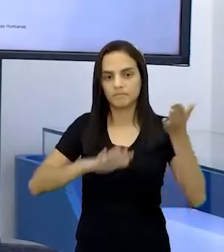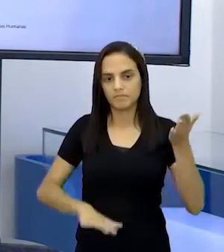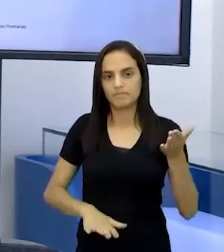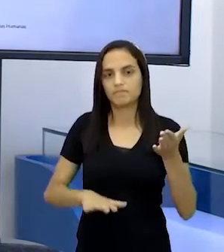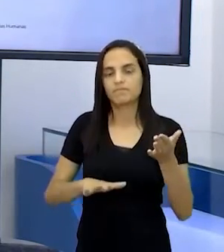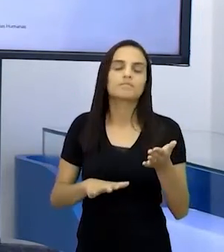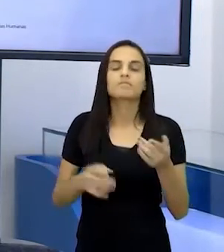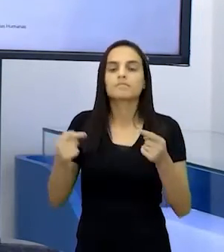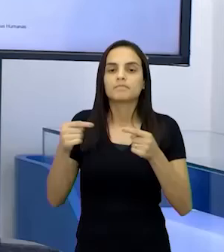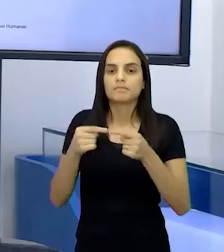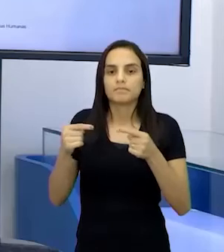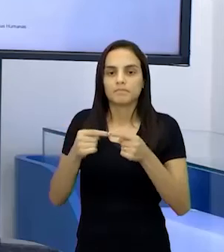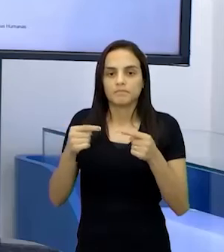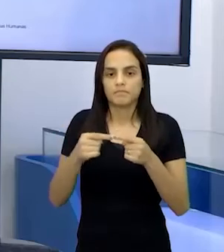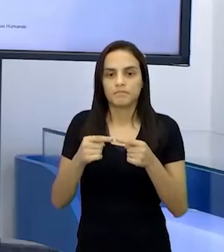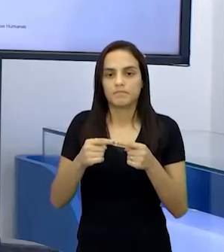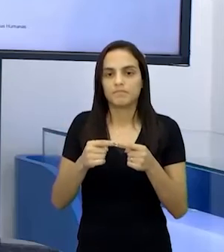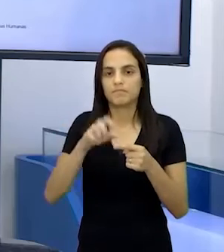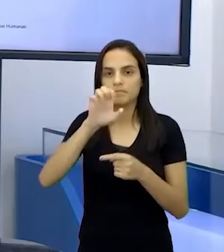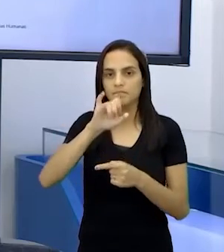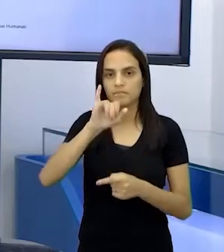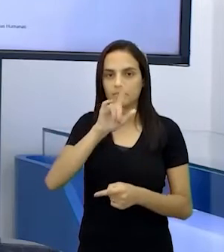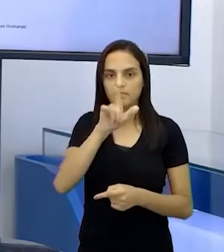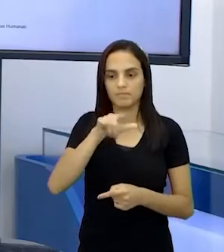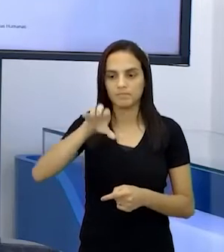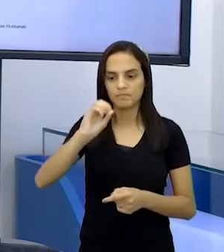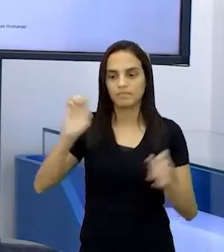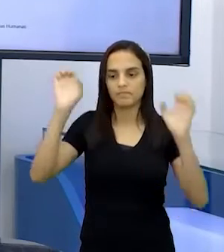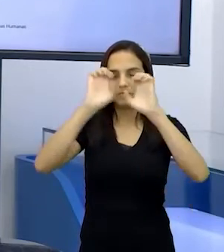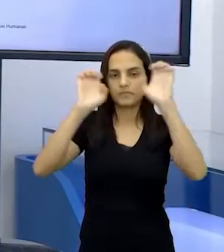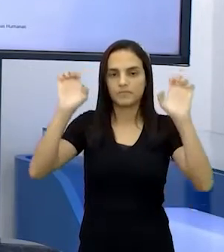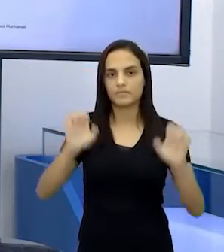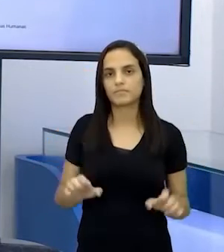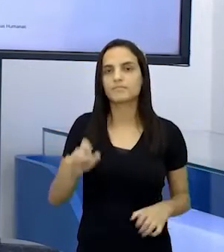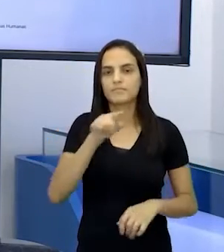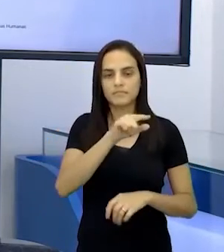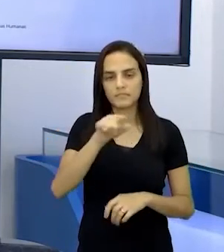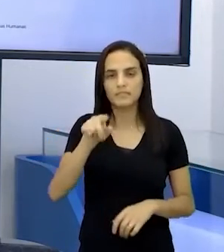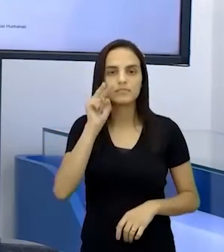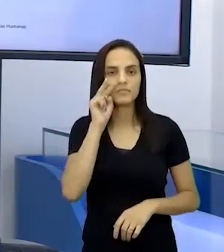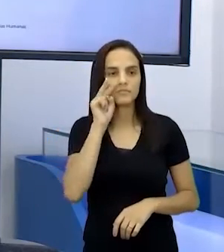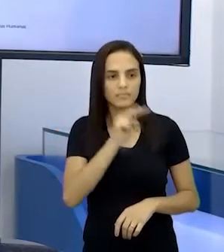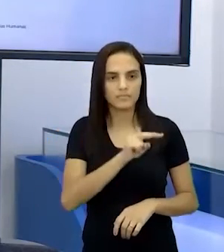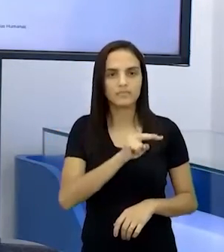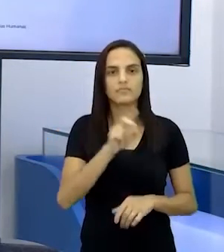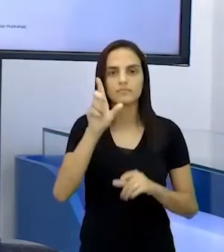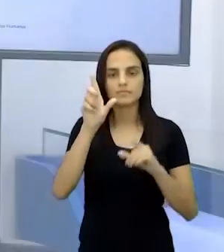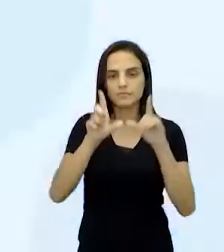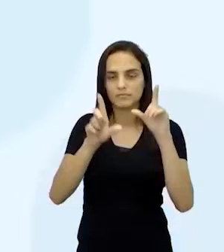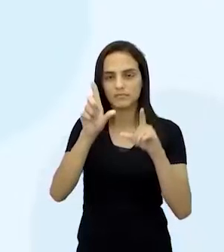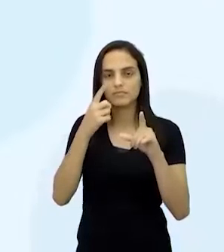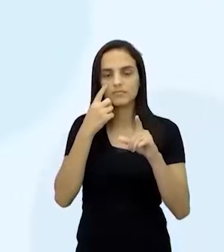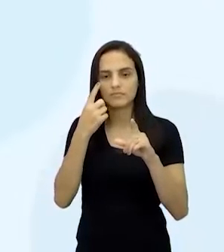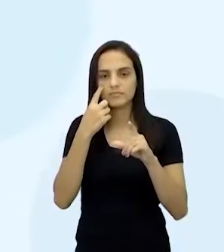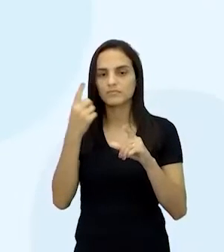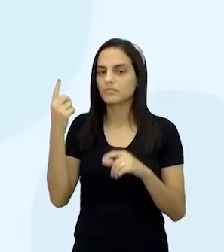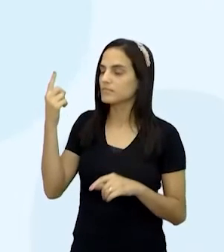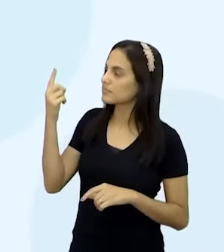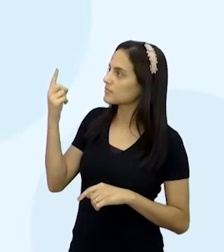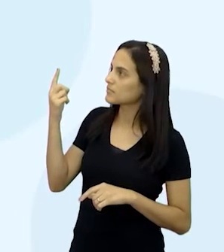são norteadas por eixos estruturantes. E aí vocês vão ver na telinha de vocês aí